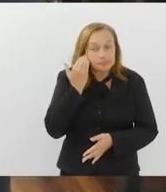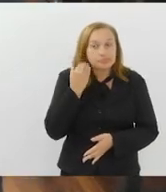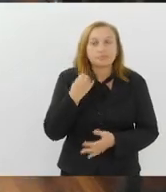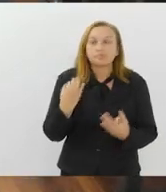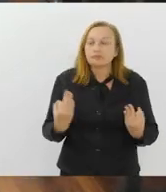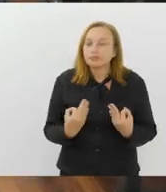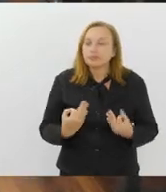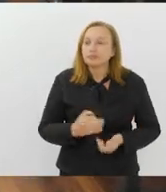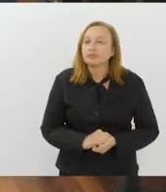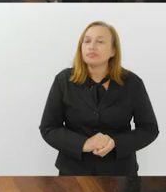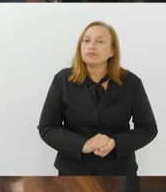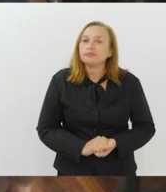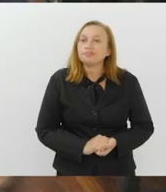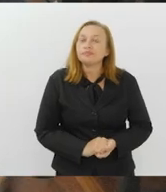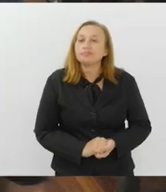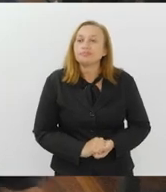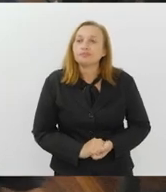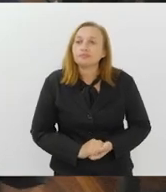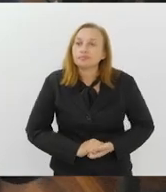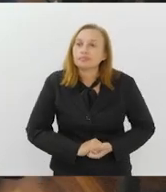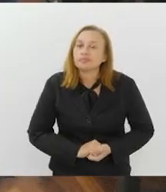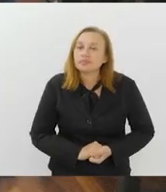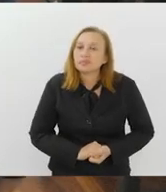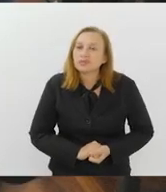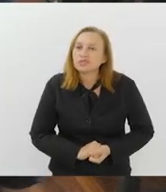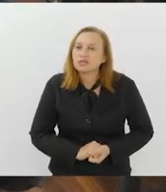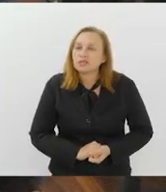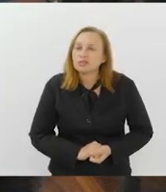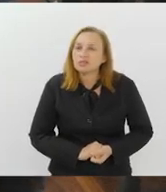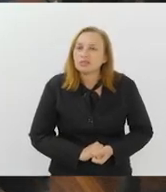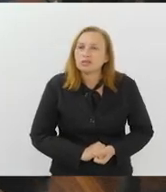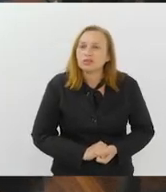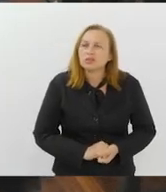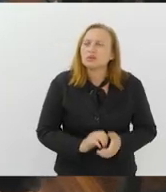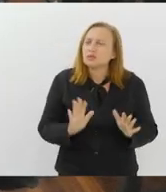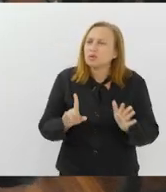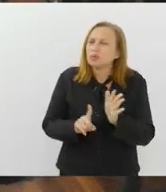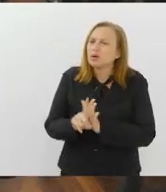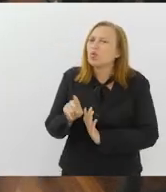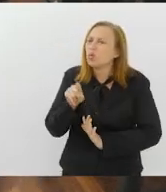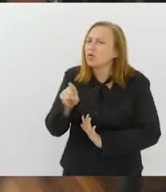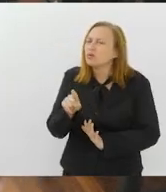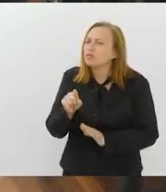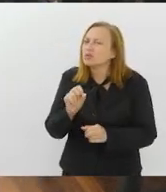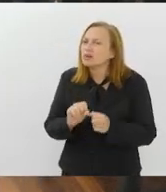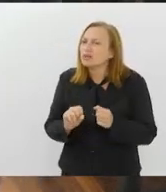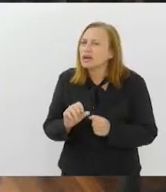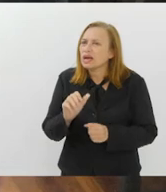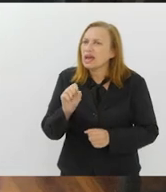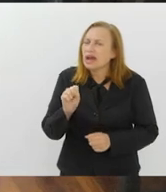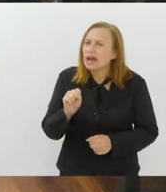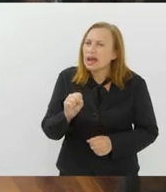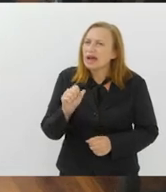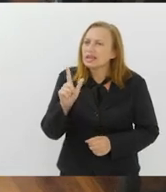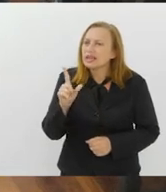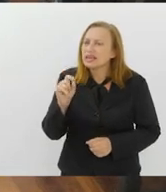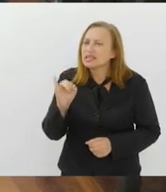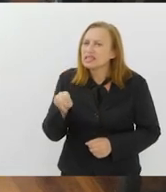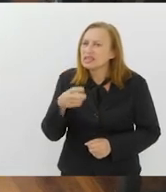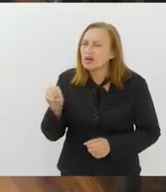Perfeito. Mas algum deputado? Só uma pergunta. Quando você vai fazer uma adesão a um plano de saúde,